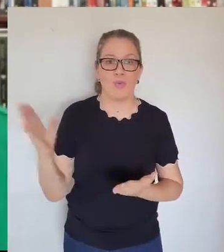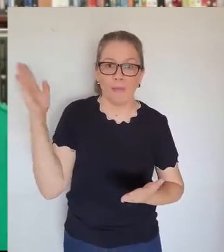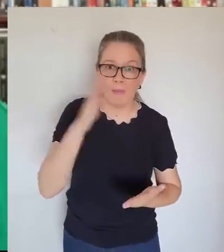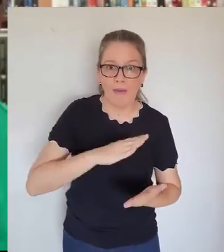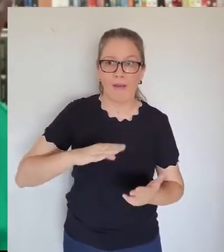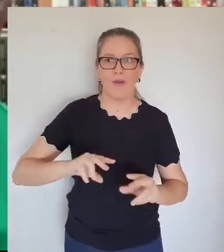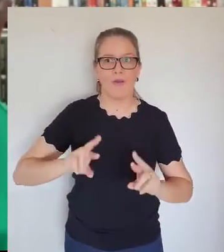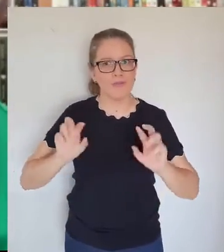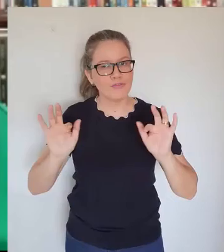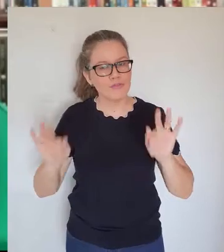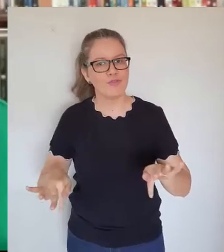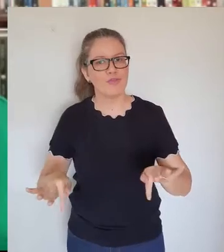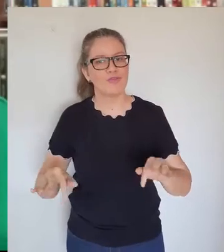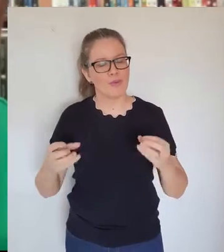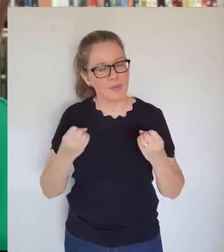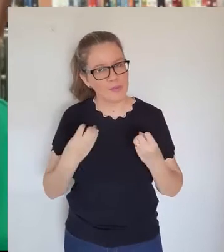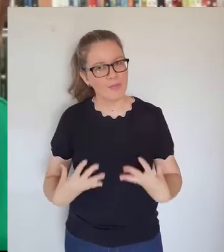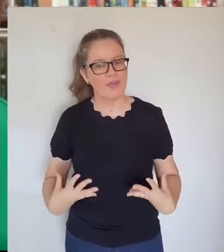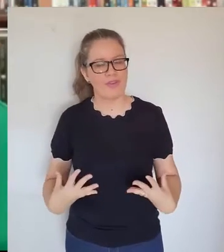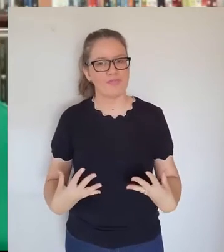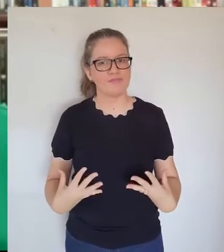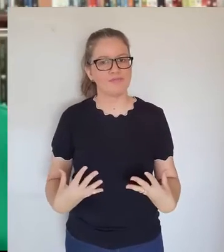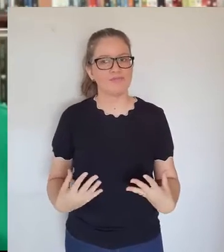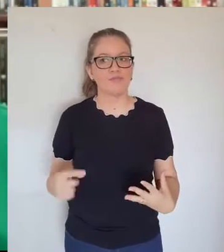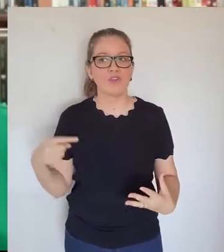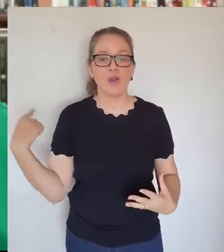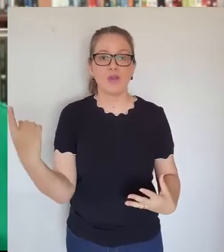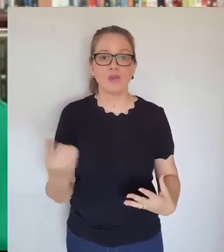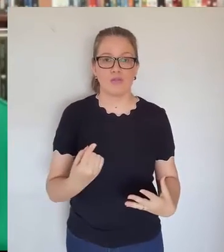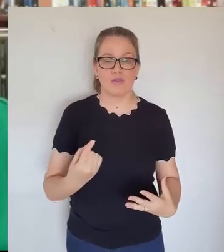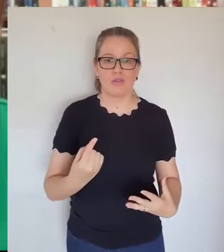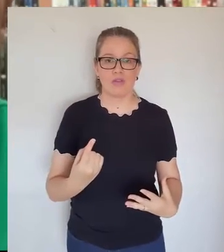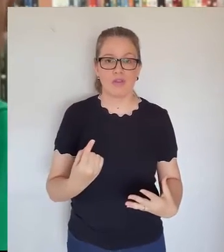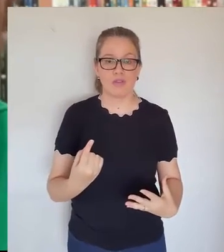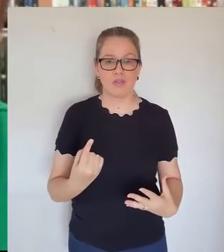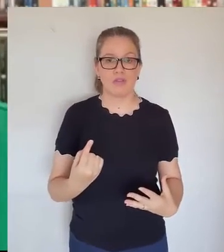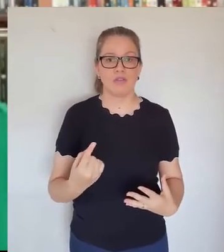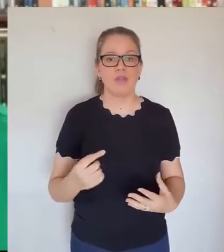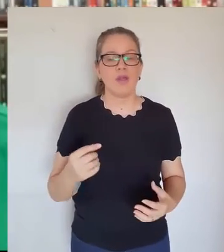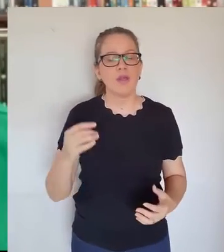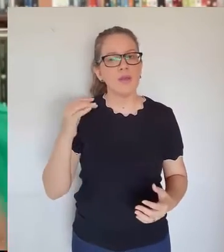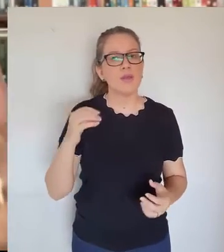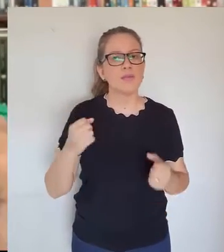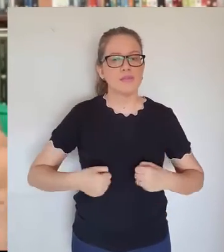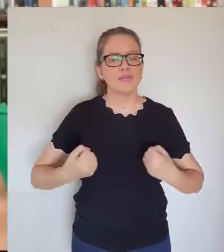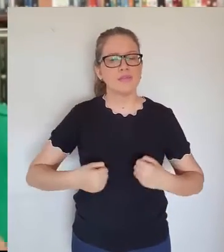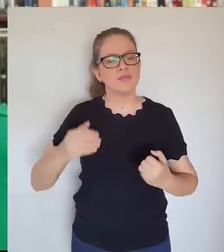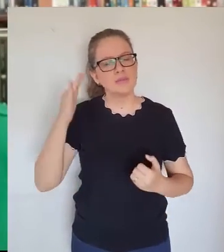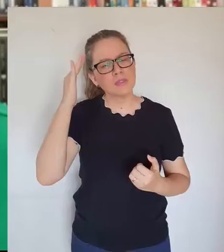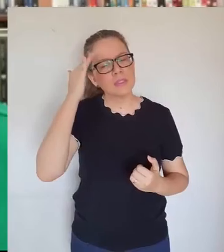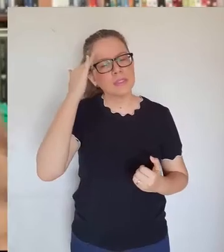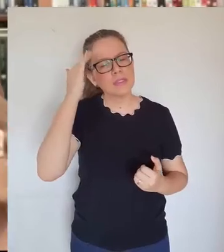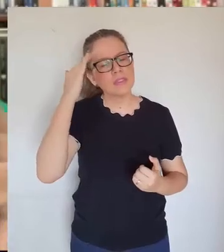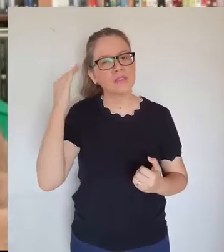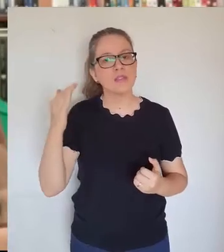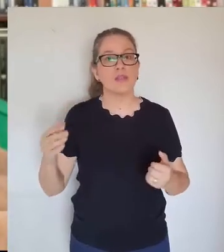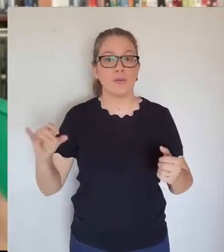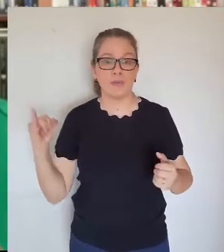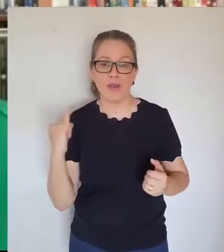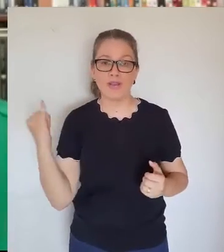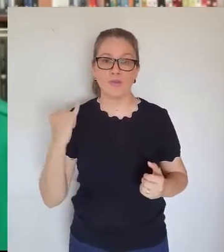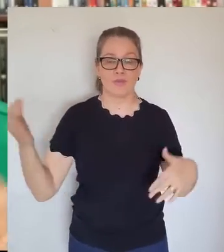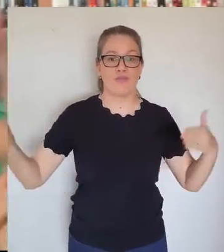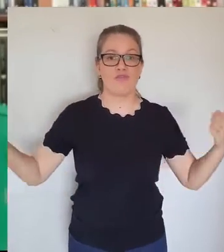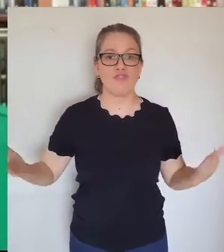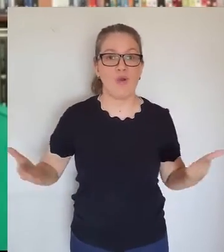precisamos tomar para nós essas experiências. O que conta na realidade é como terminamos, é como nós